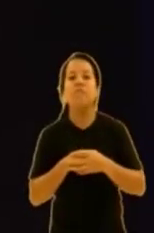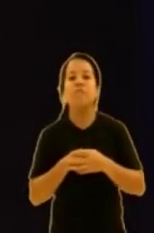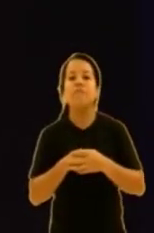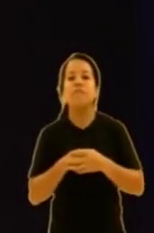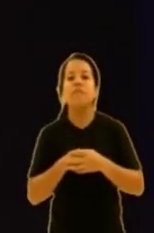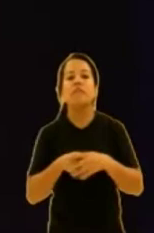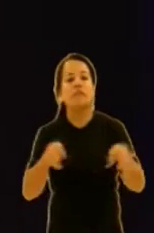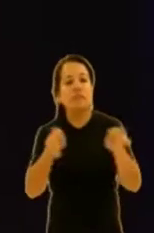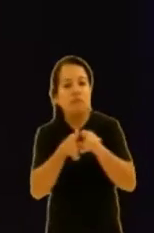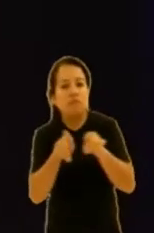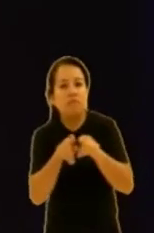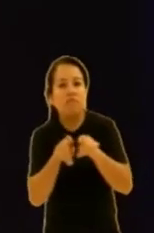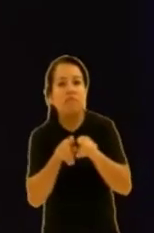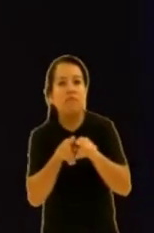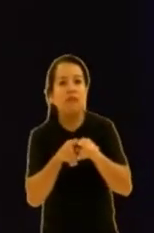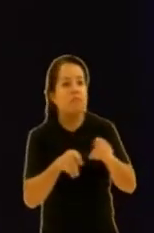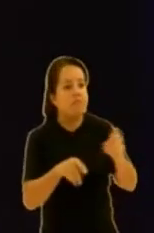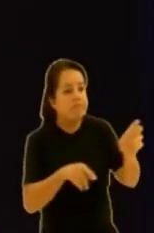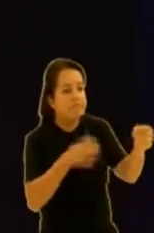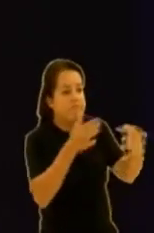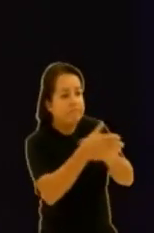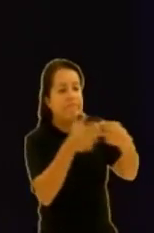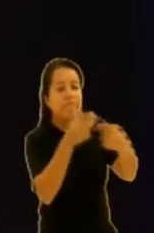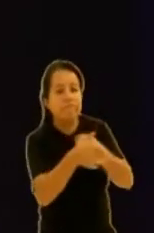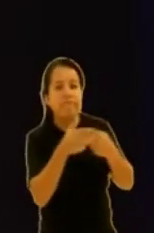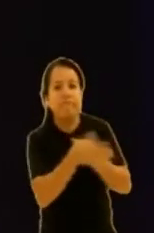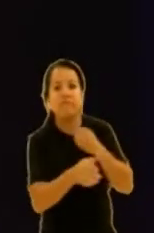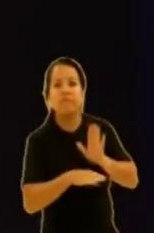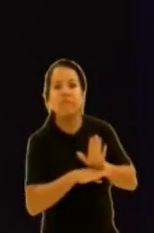aos secretários e lá em Brasília,